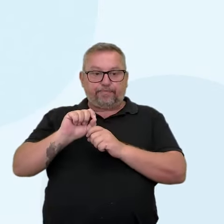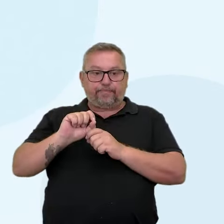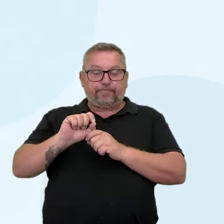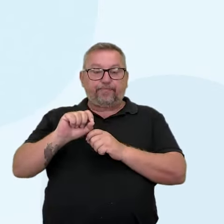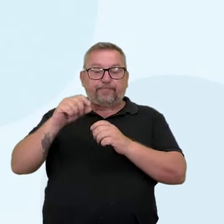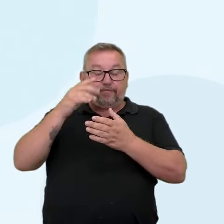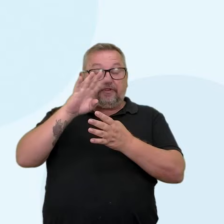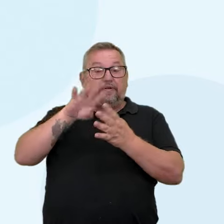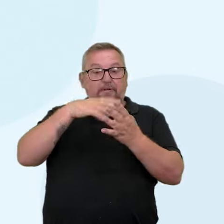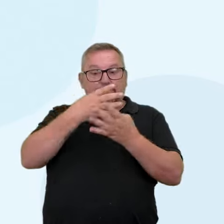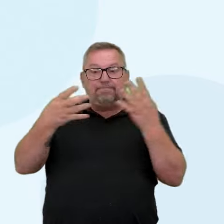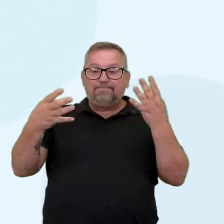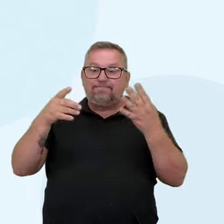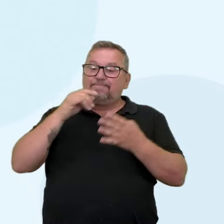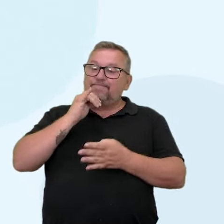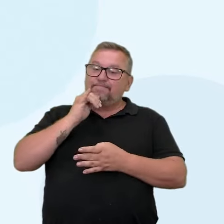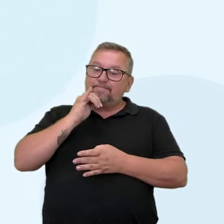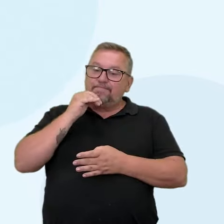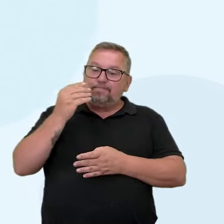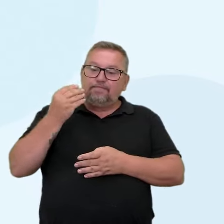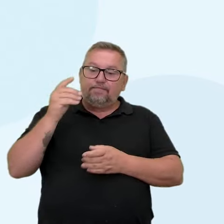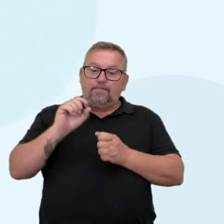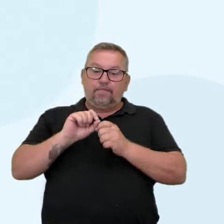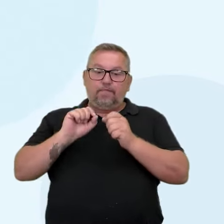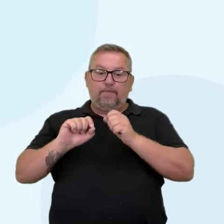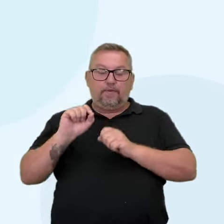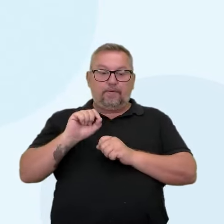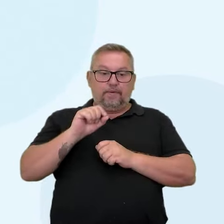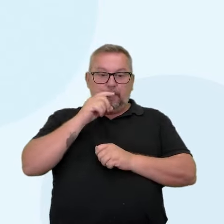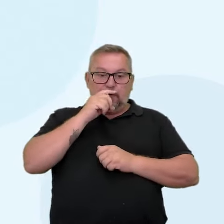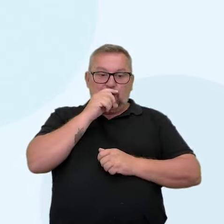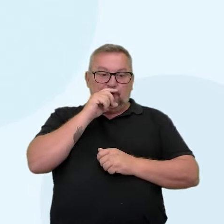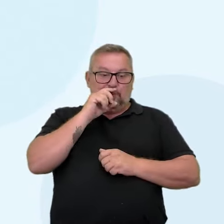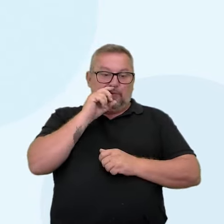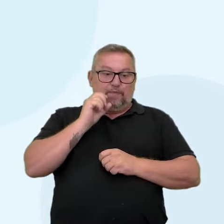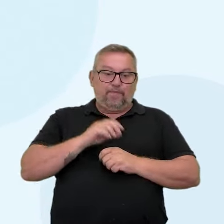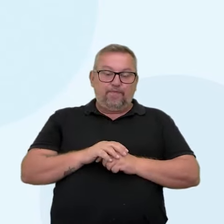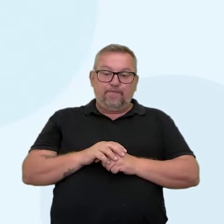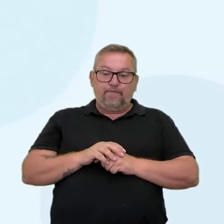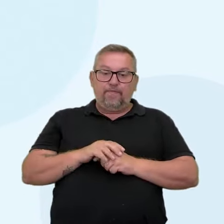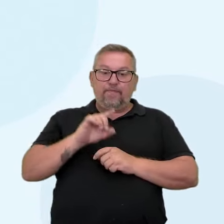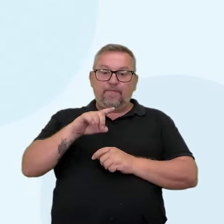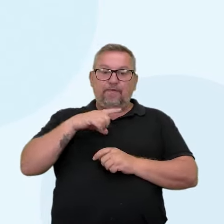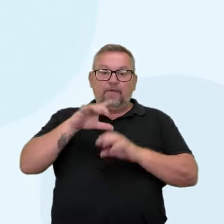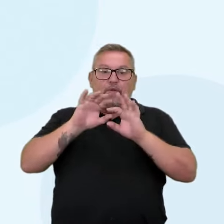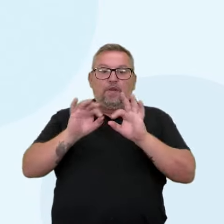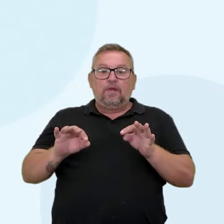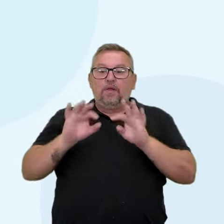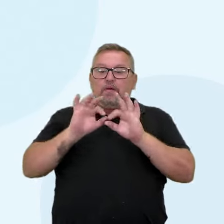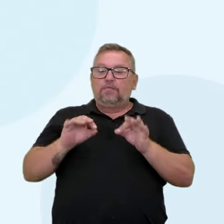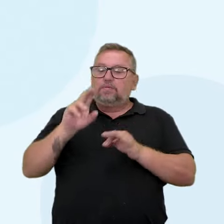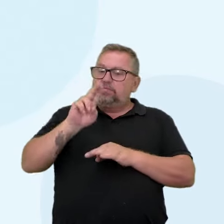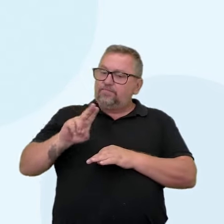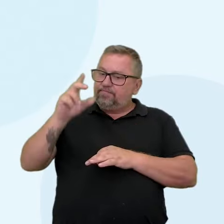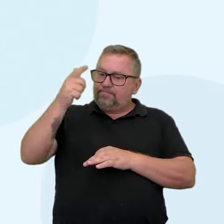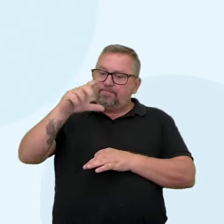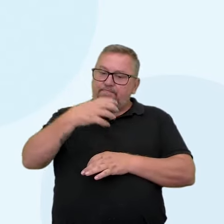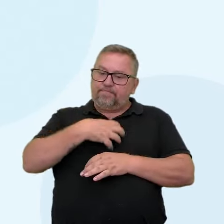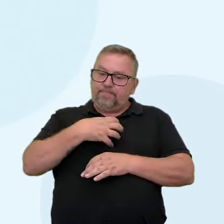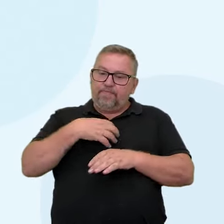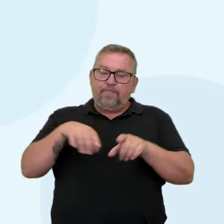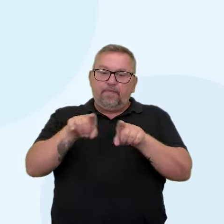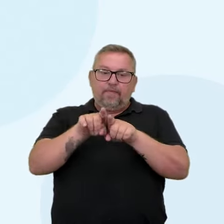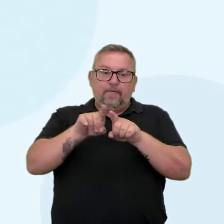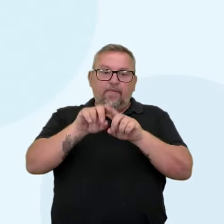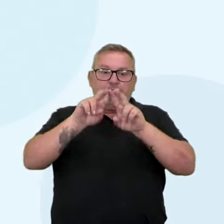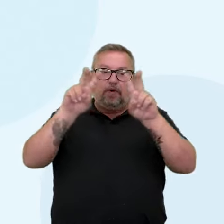tabelinha. A tabelinha. É um exemplo de como podia ser essa síntese, né? Você pode usar de outras formas. Aqui o título